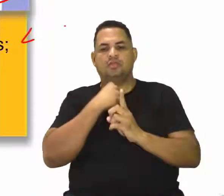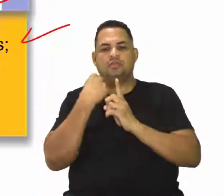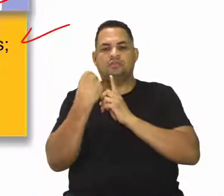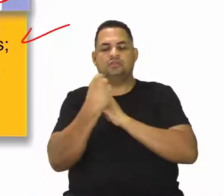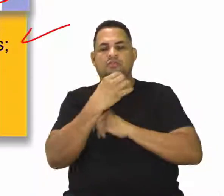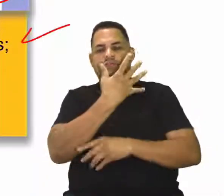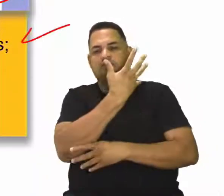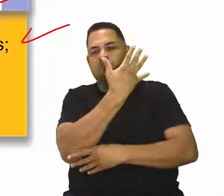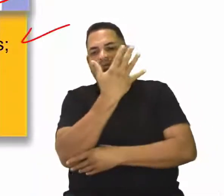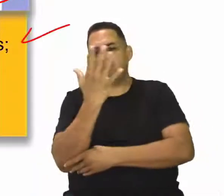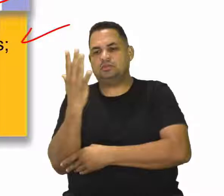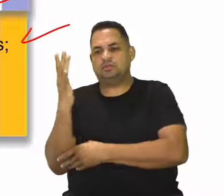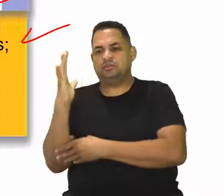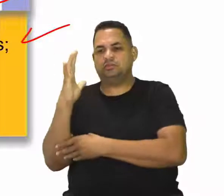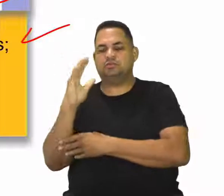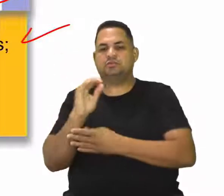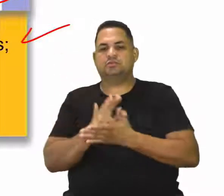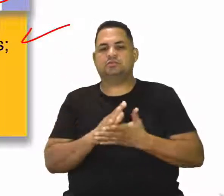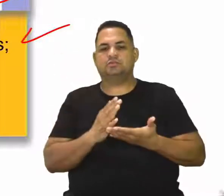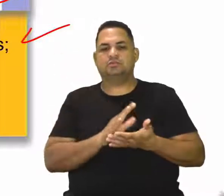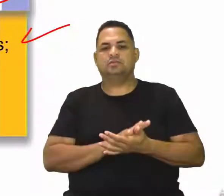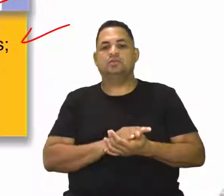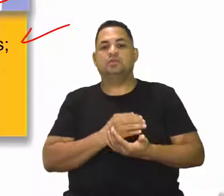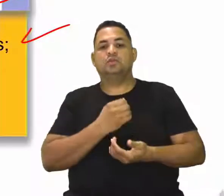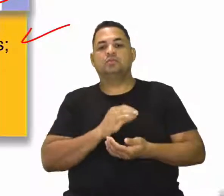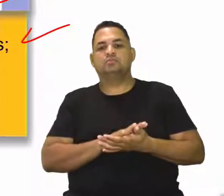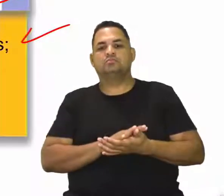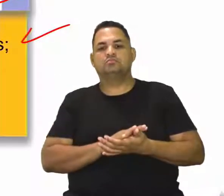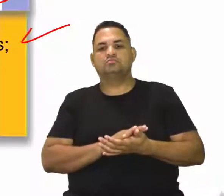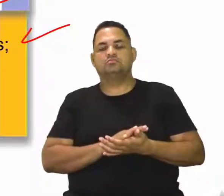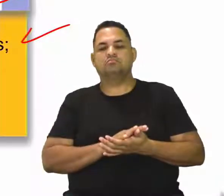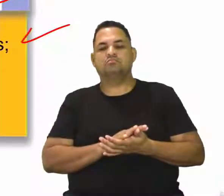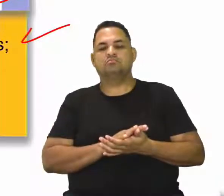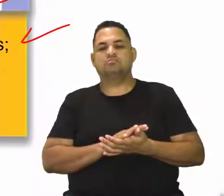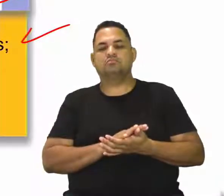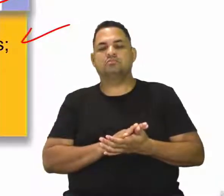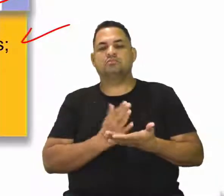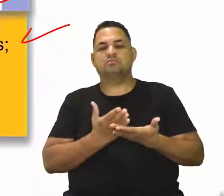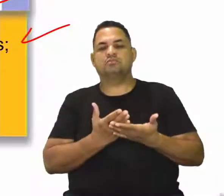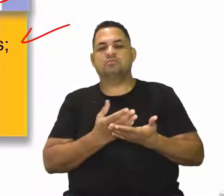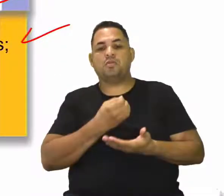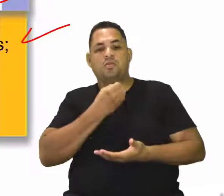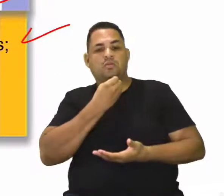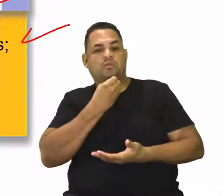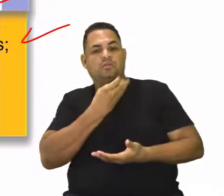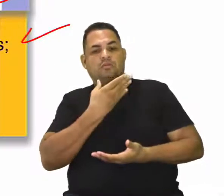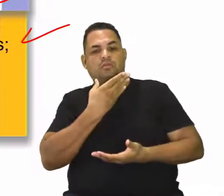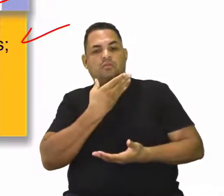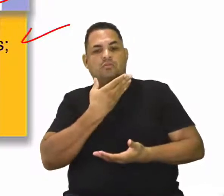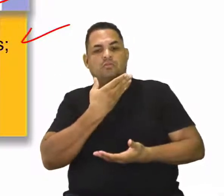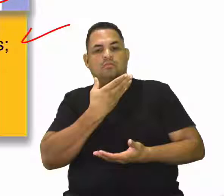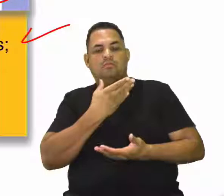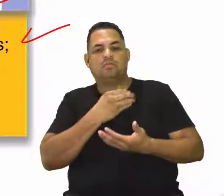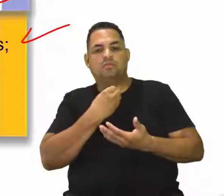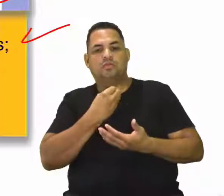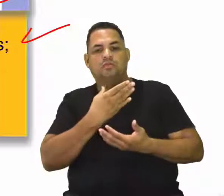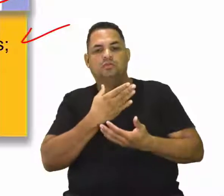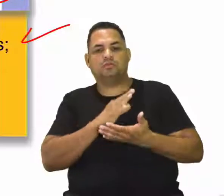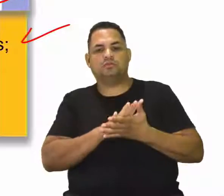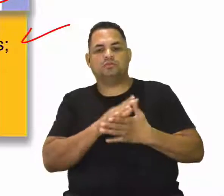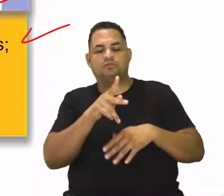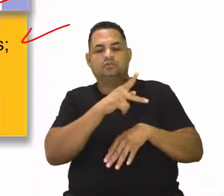impactos socioambientais e, finalizando, as beneficiárias